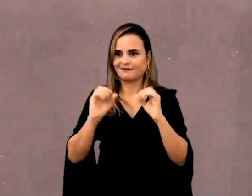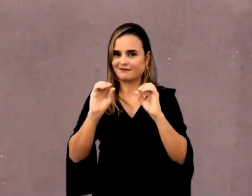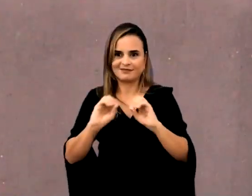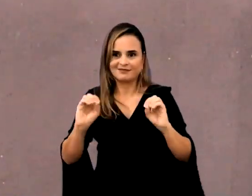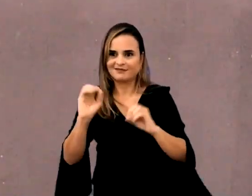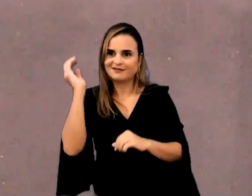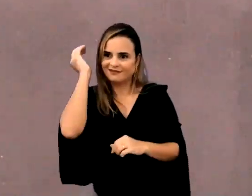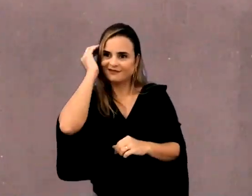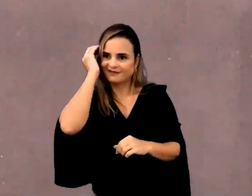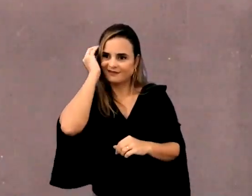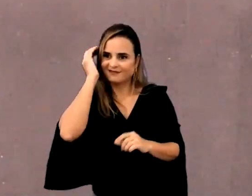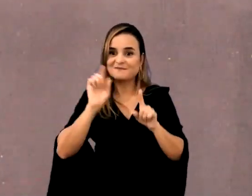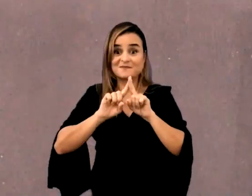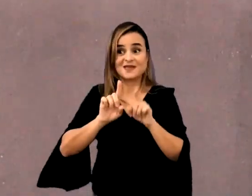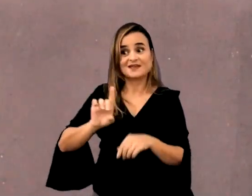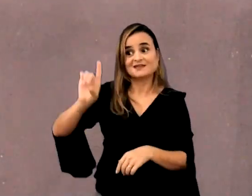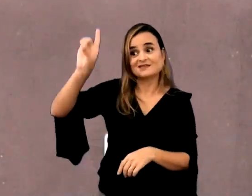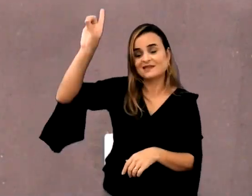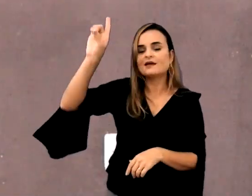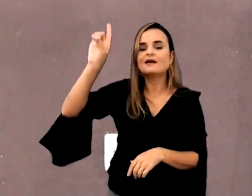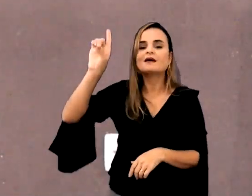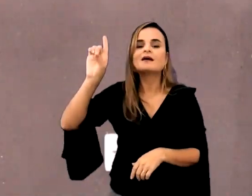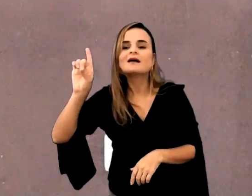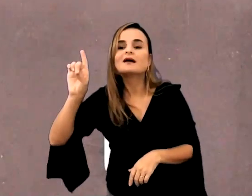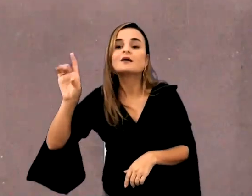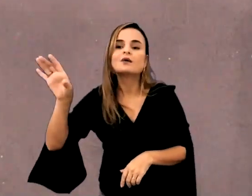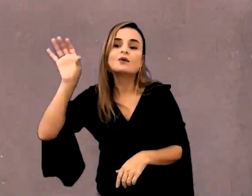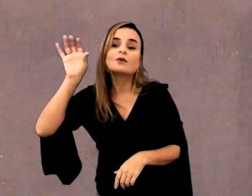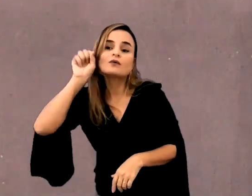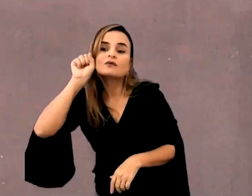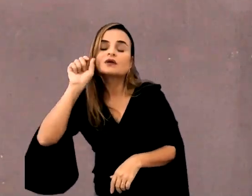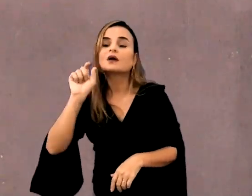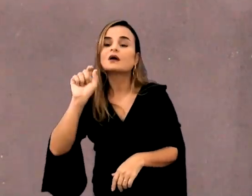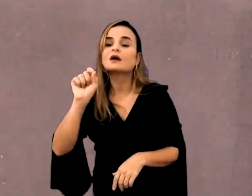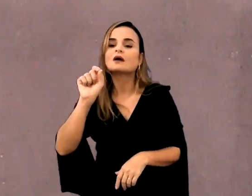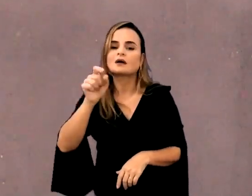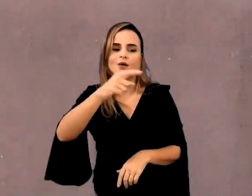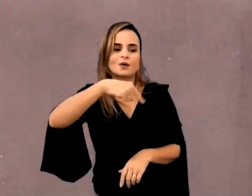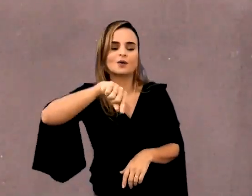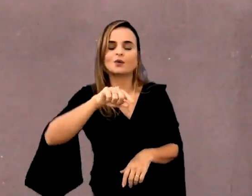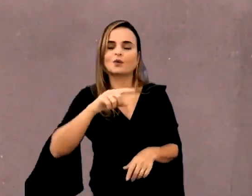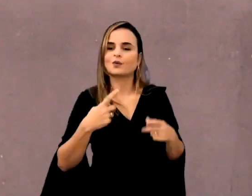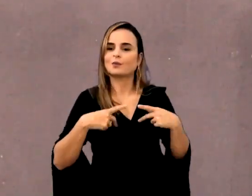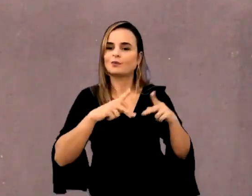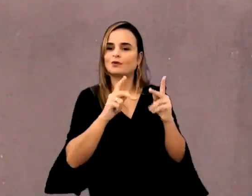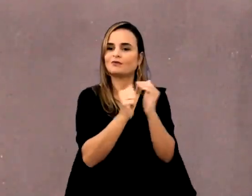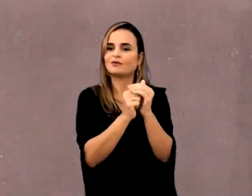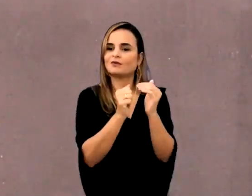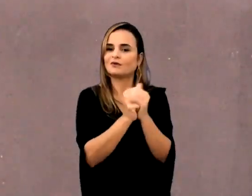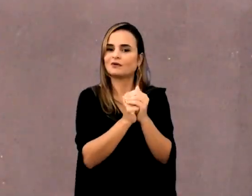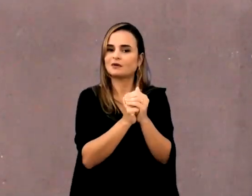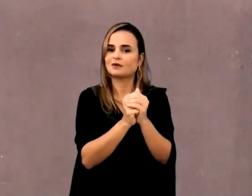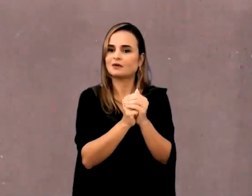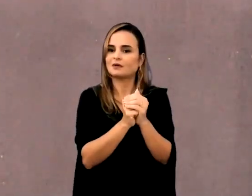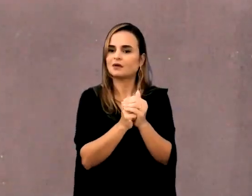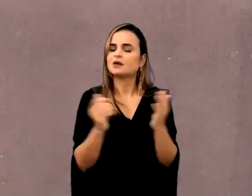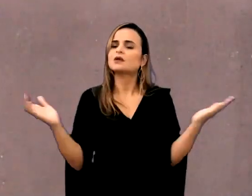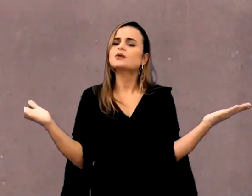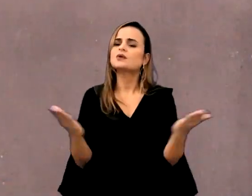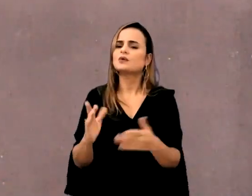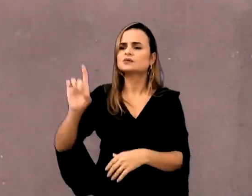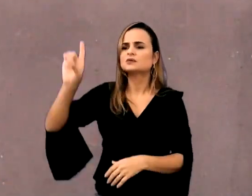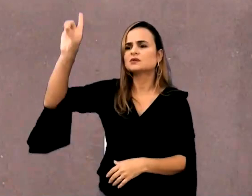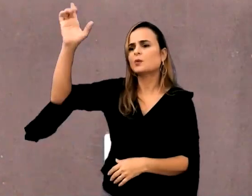Mas aí, Deus está ouvindo a oração desse povo nessa casa, e hoje Deus se faz presente